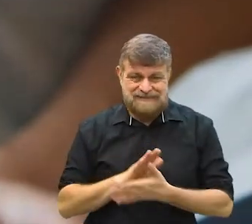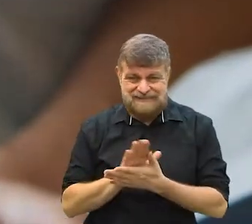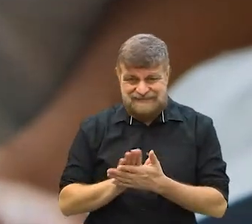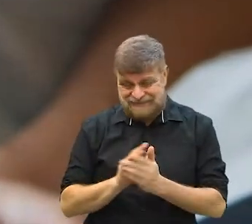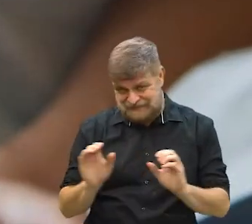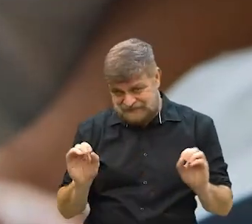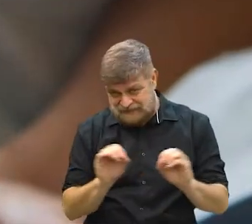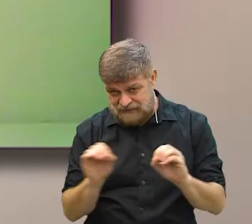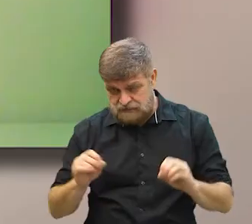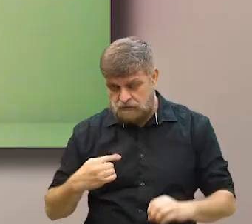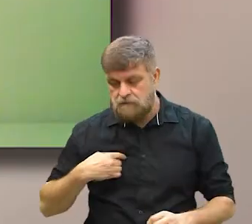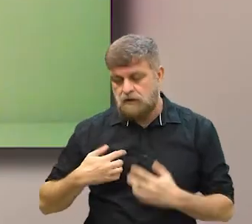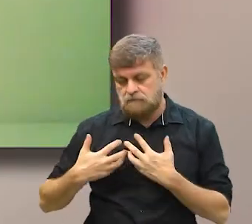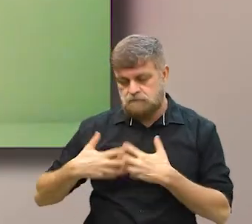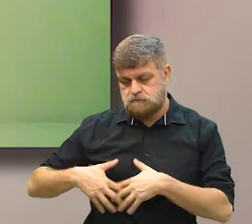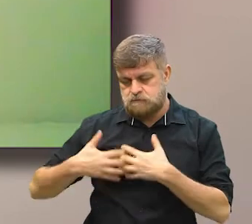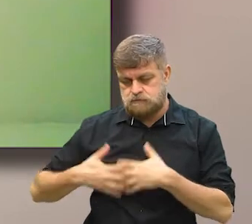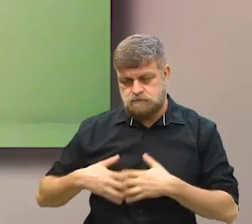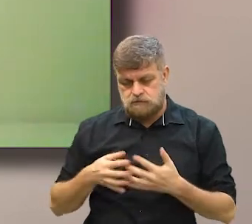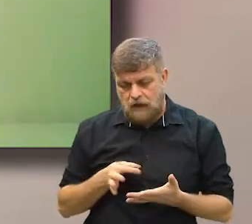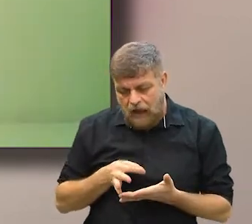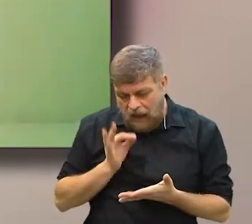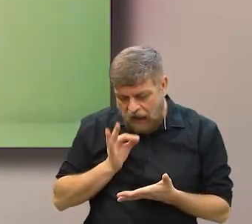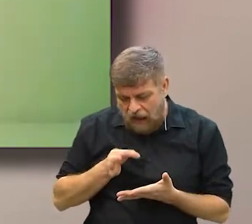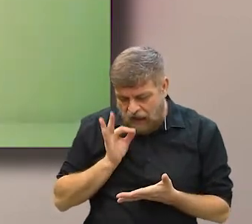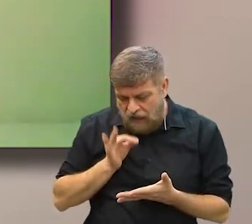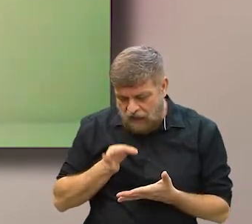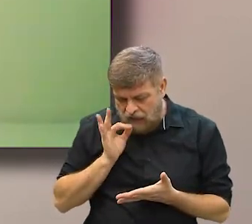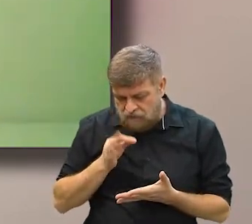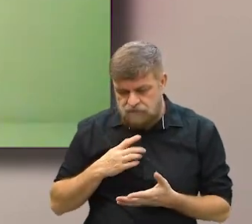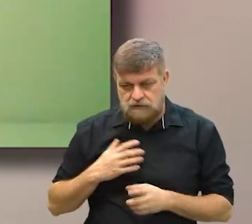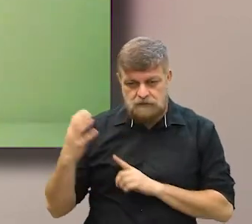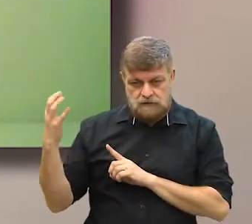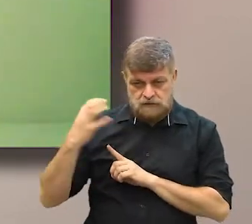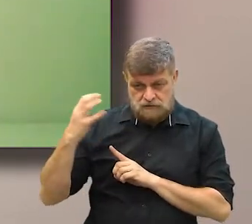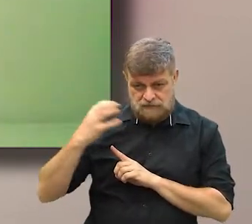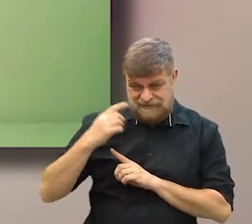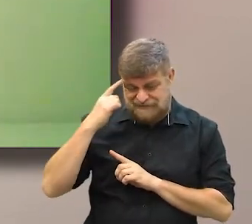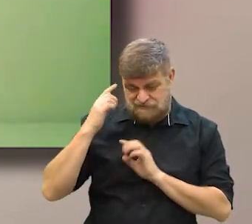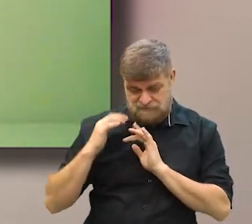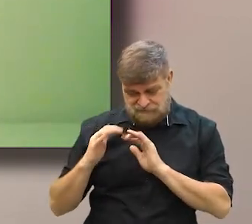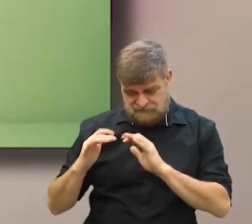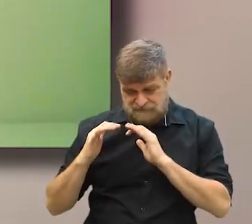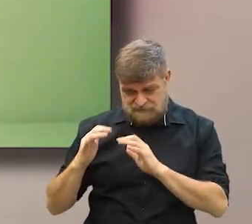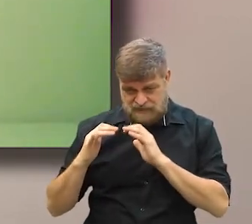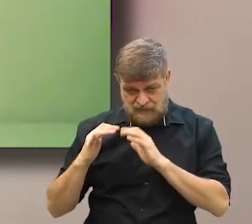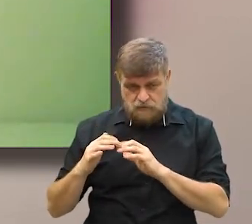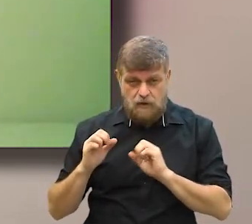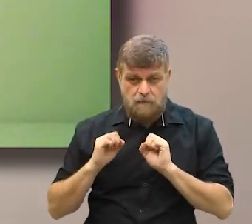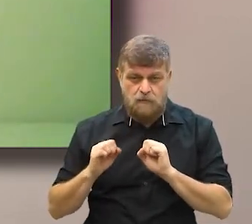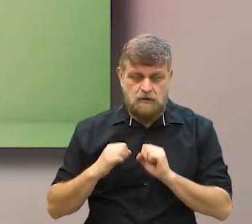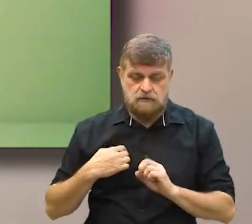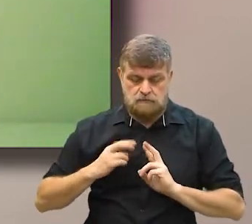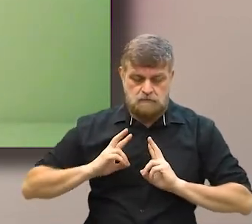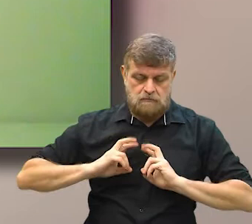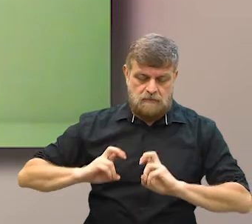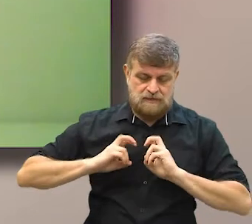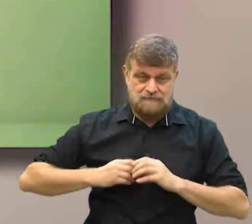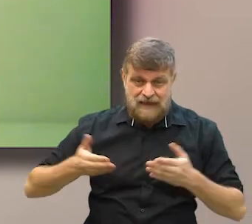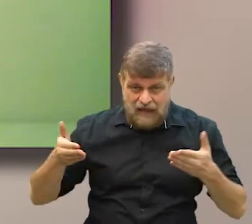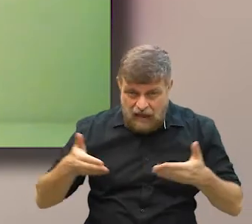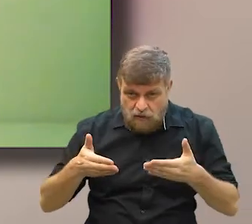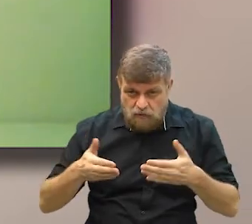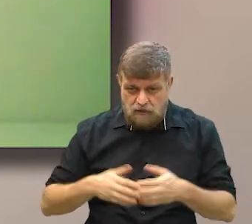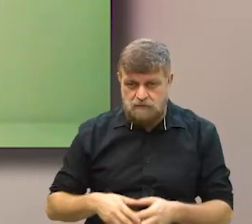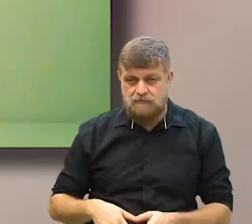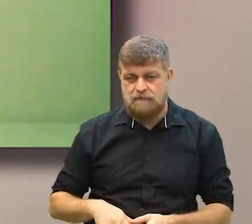não sentir, mas o efeito da cafeína existe sobre todos os cérebros. Ele pode não ter